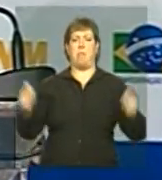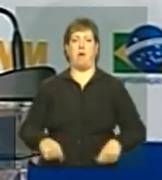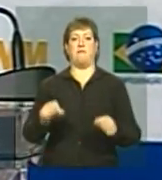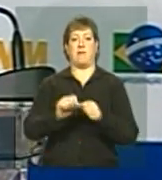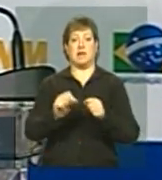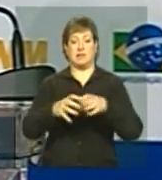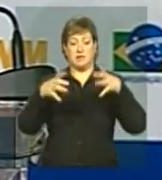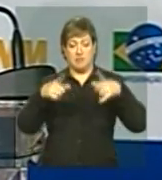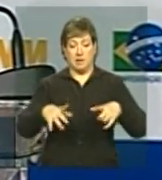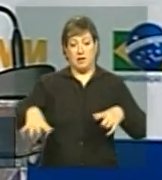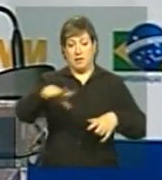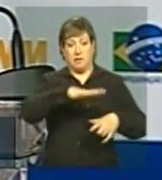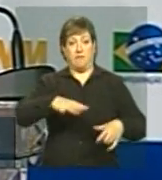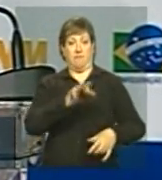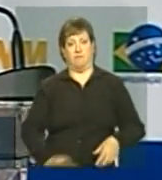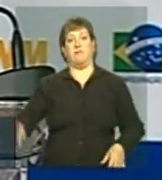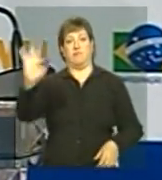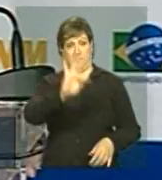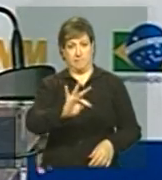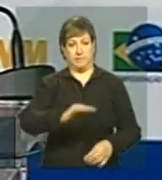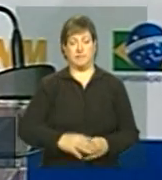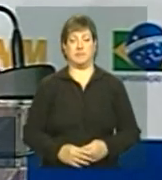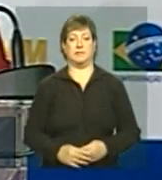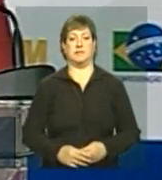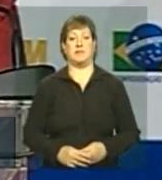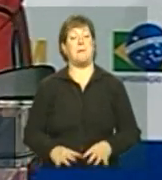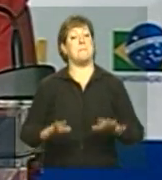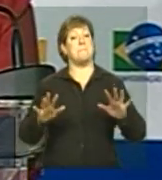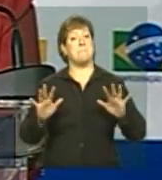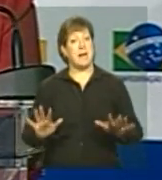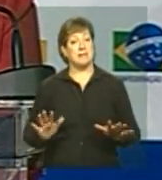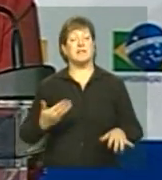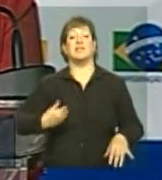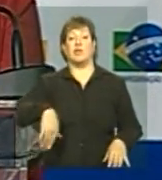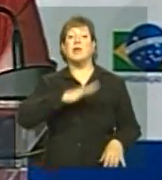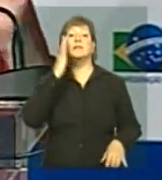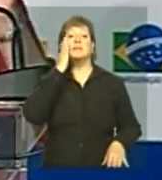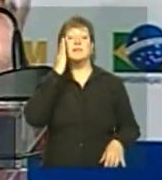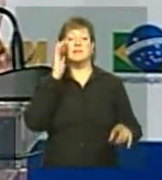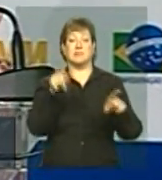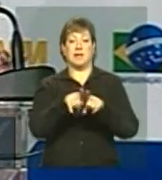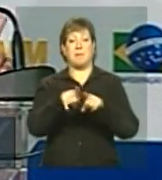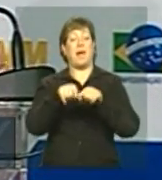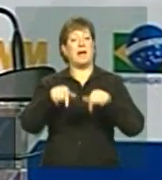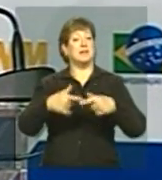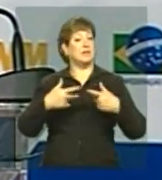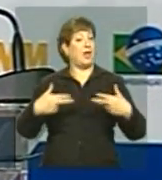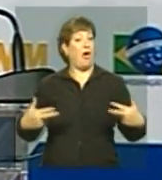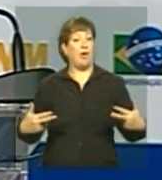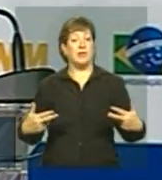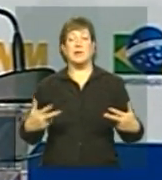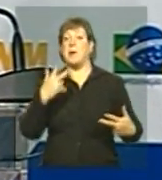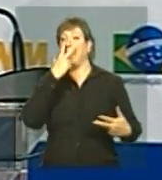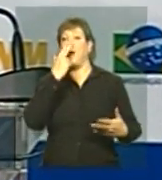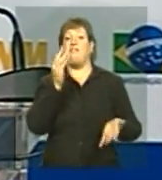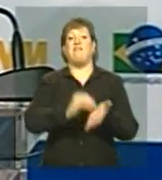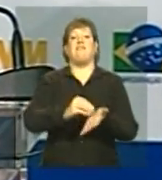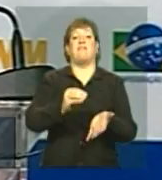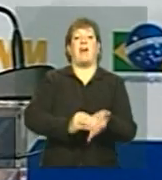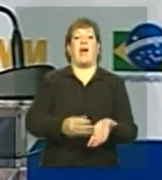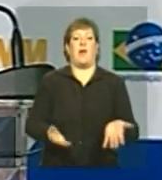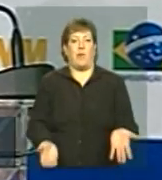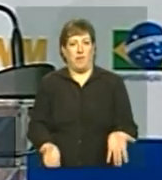federal. Mas nós sabemos também que essas coisas são incompletas. Por